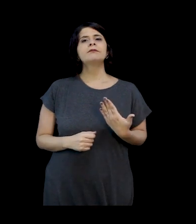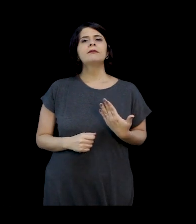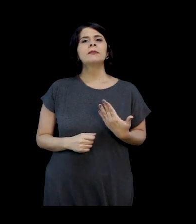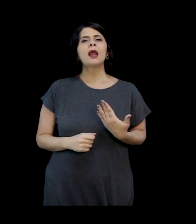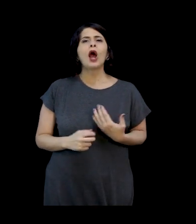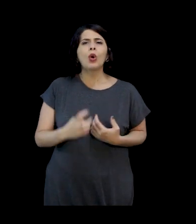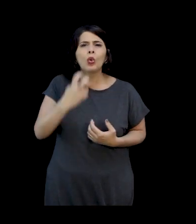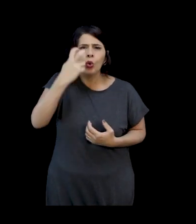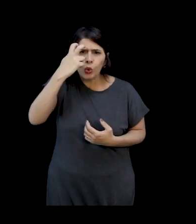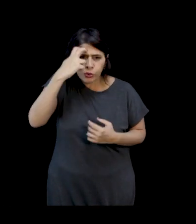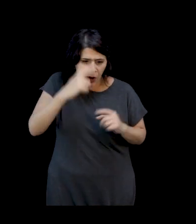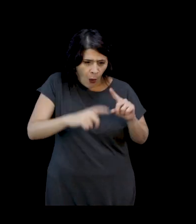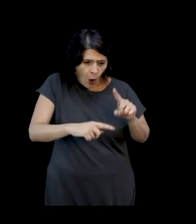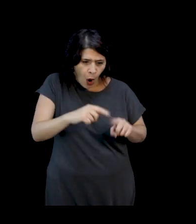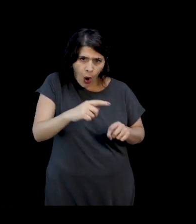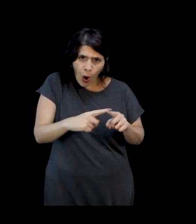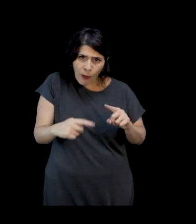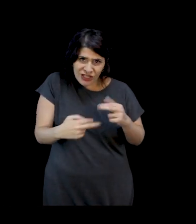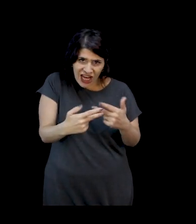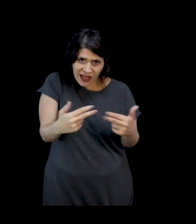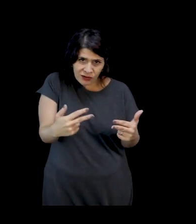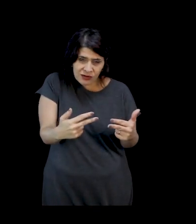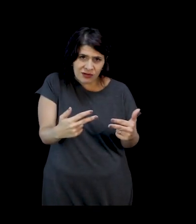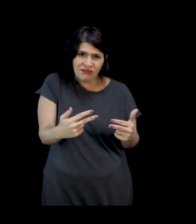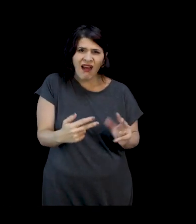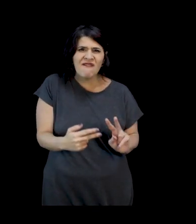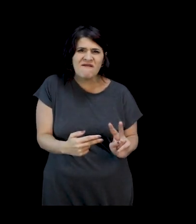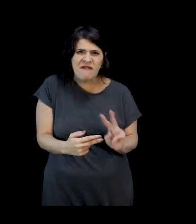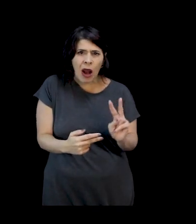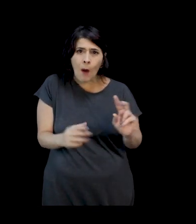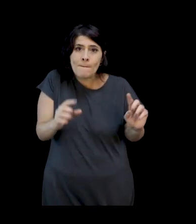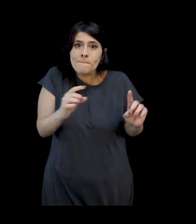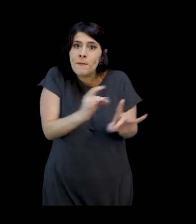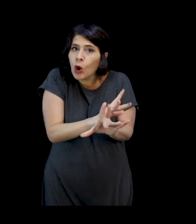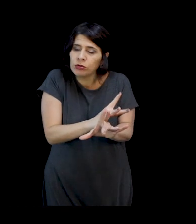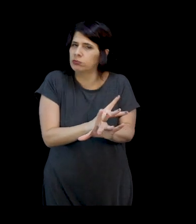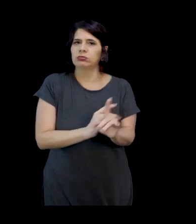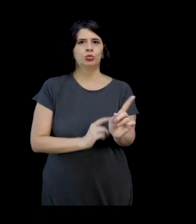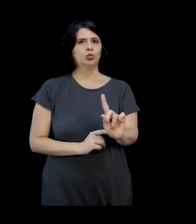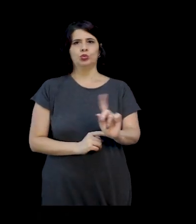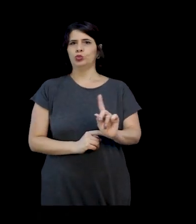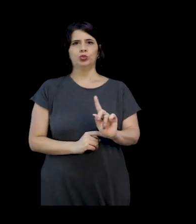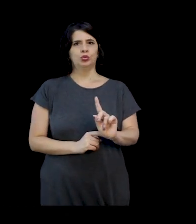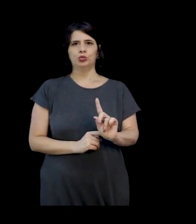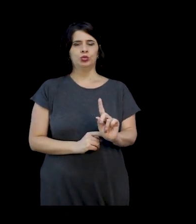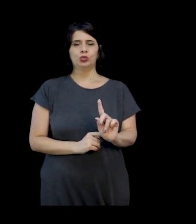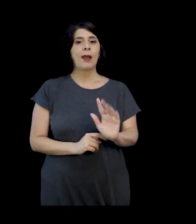os objetos culturais, eles não têm valor, eles não têm um valor pré-determinado.